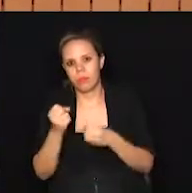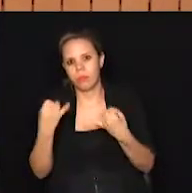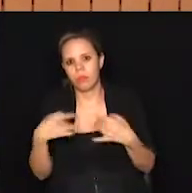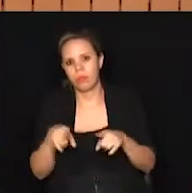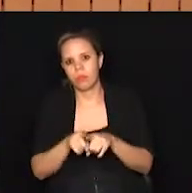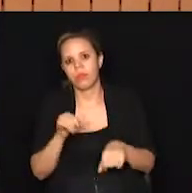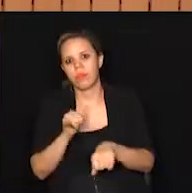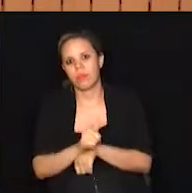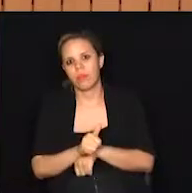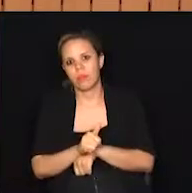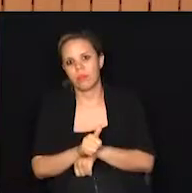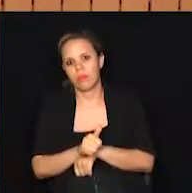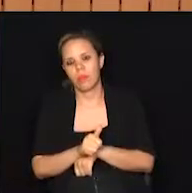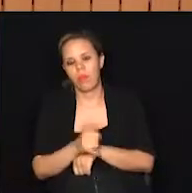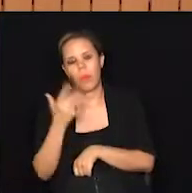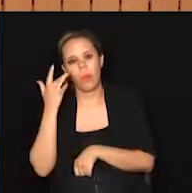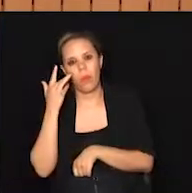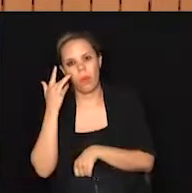Pode.